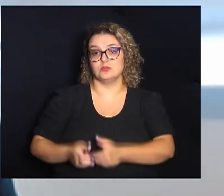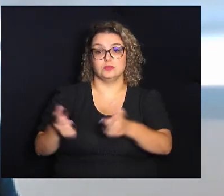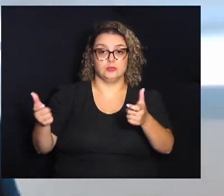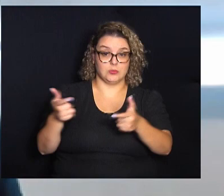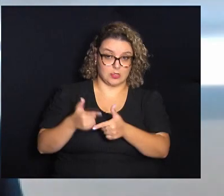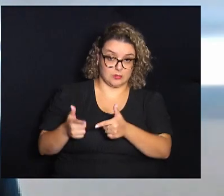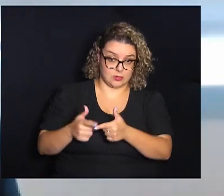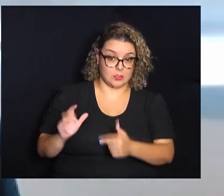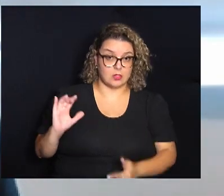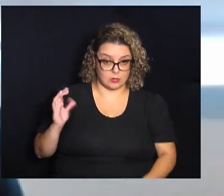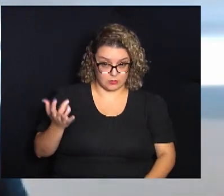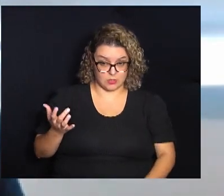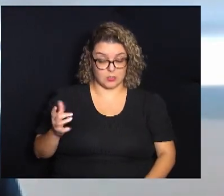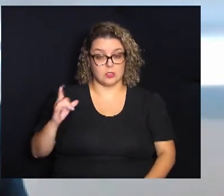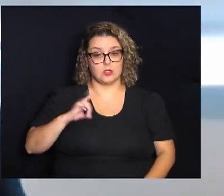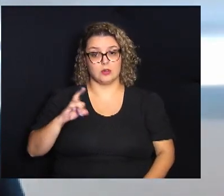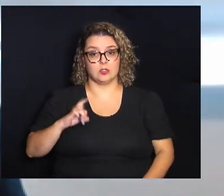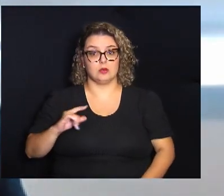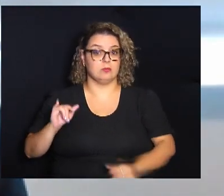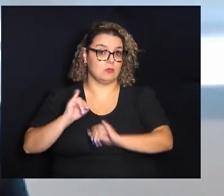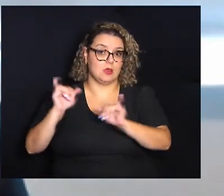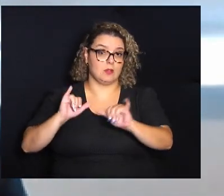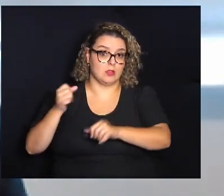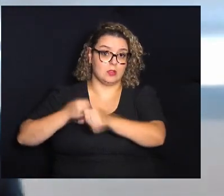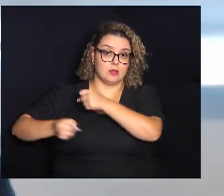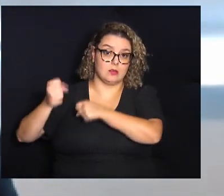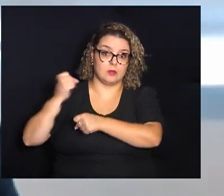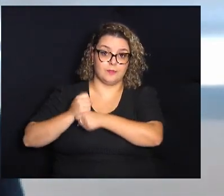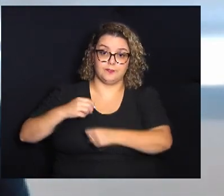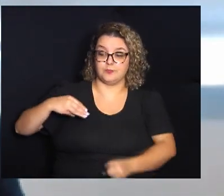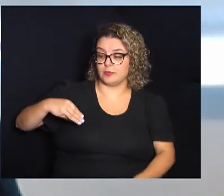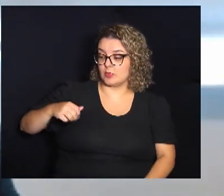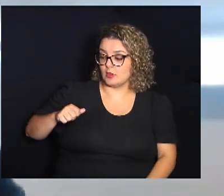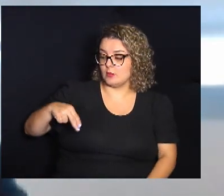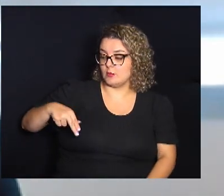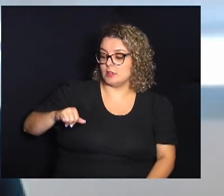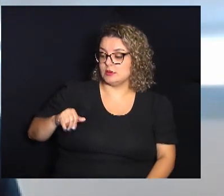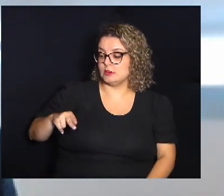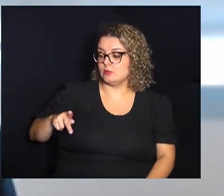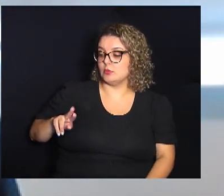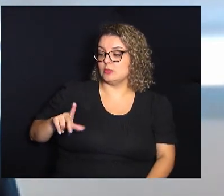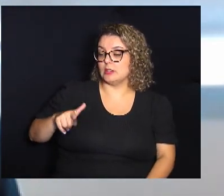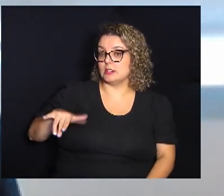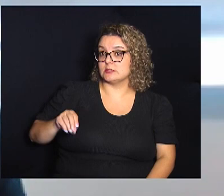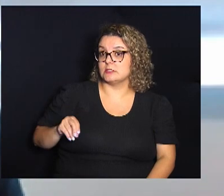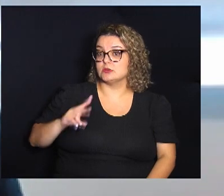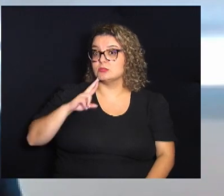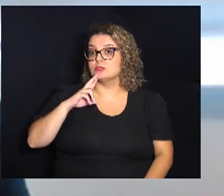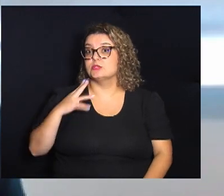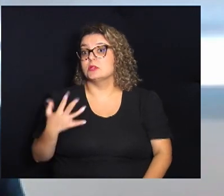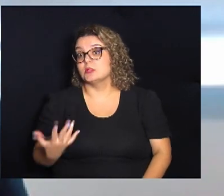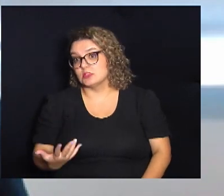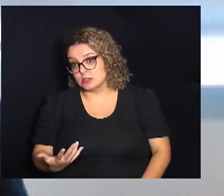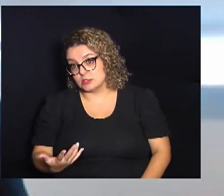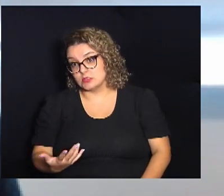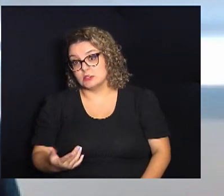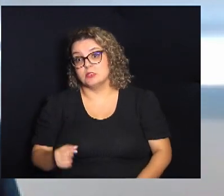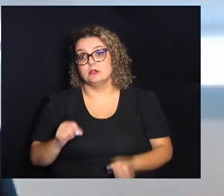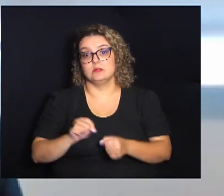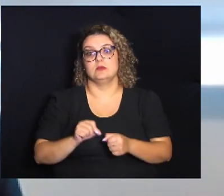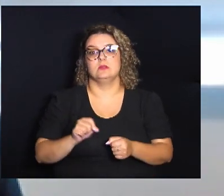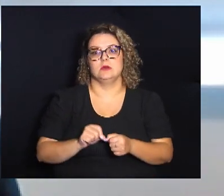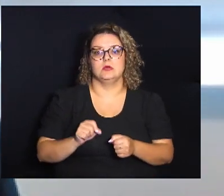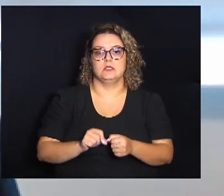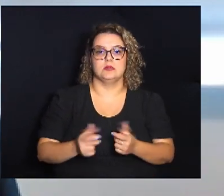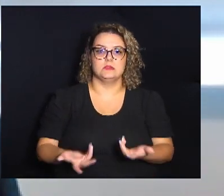que acontece, que a gente teve o escândalo do ano passado, que é a questão da manipulação dos resultados, né? Porque acaba você ferindo a integridade do